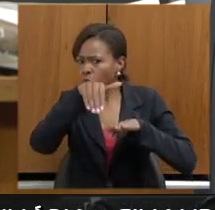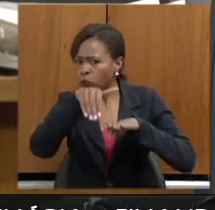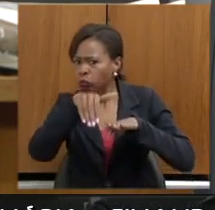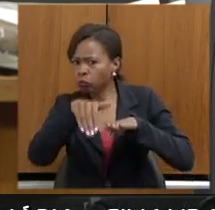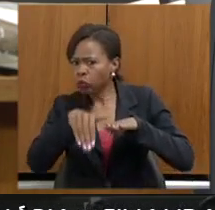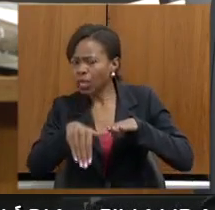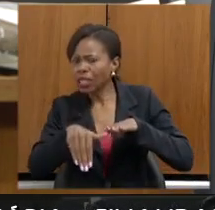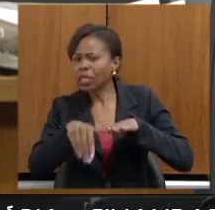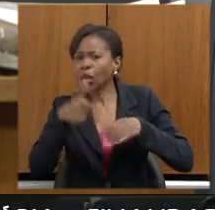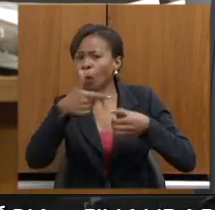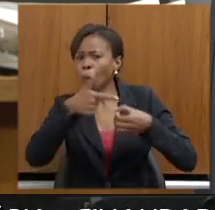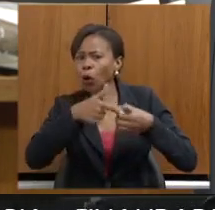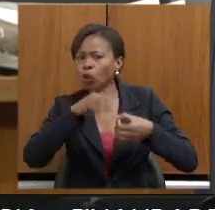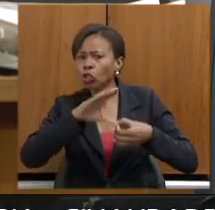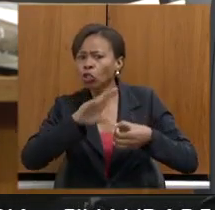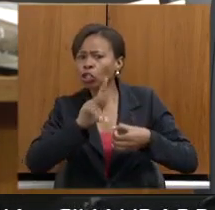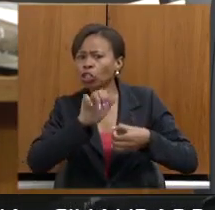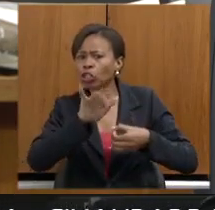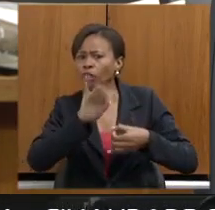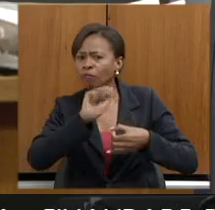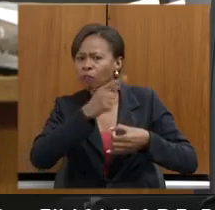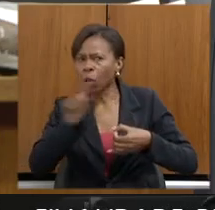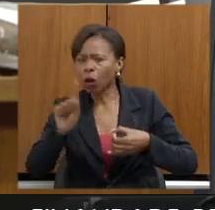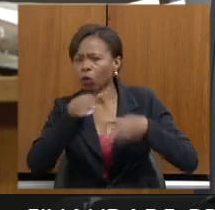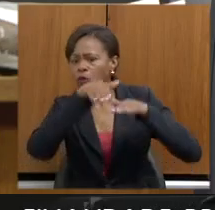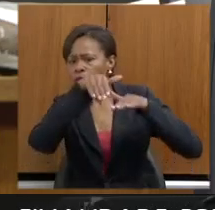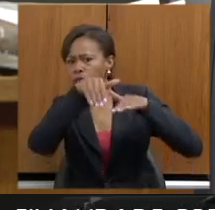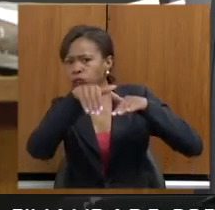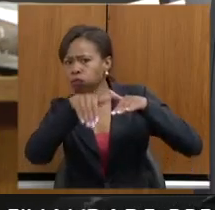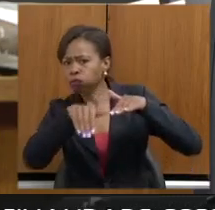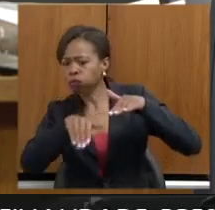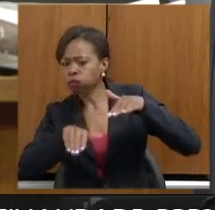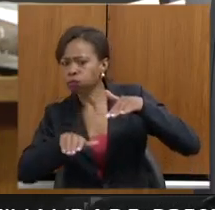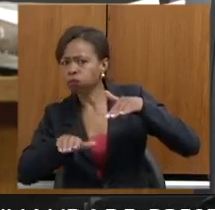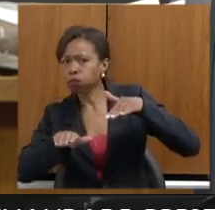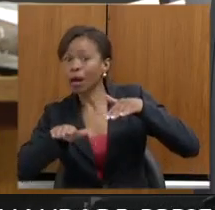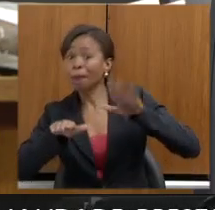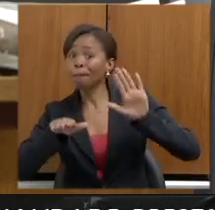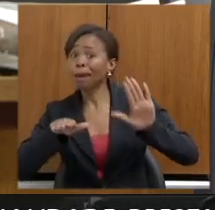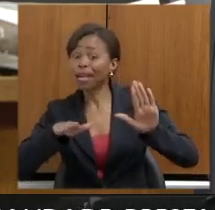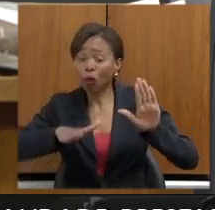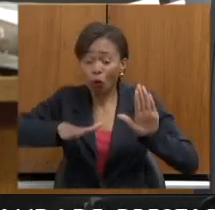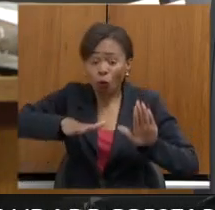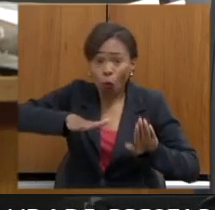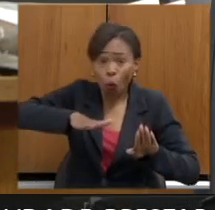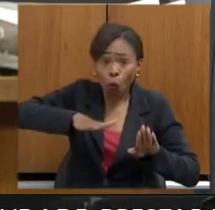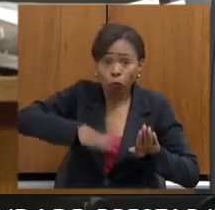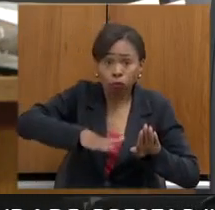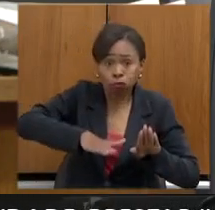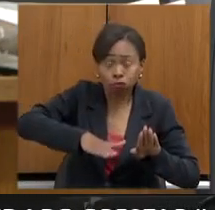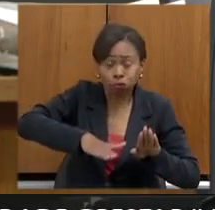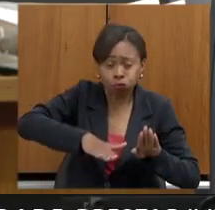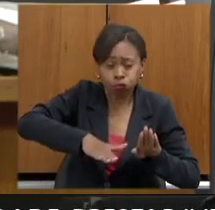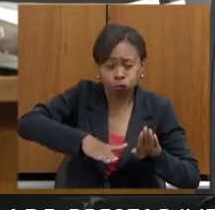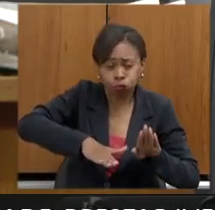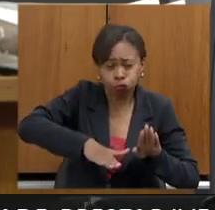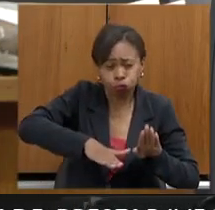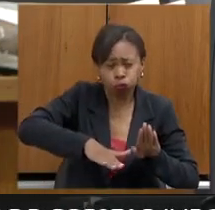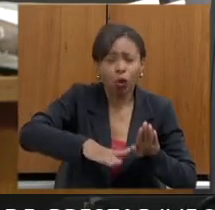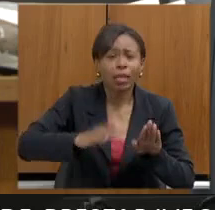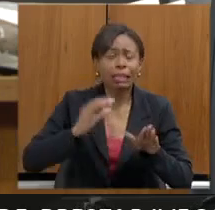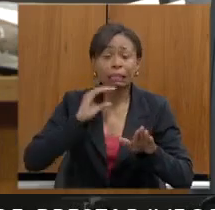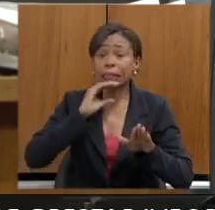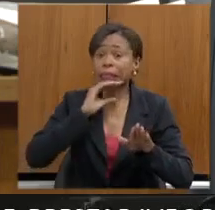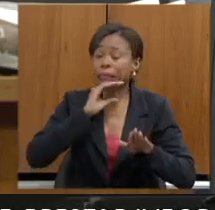descer desce o motor que eu tenho subidinha E aí vem o os freios com bambu gemendo.na queimando né o Freio